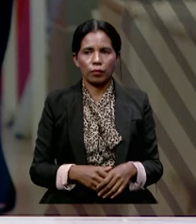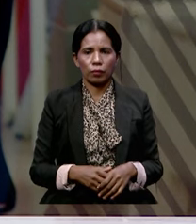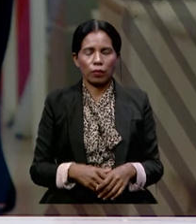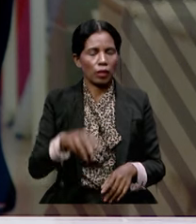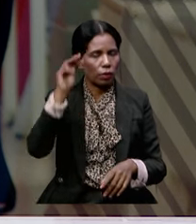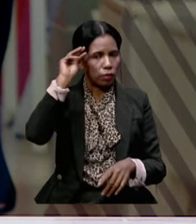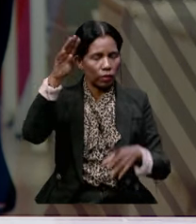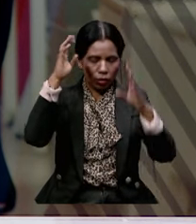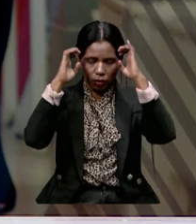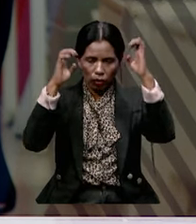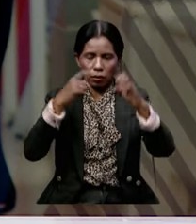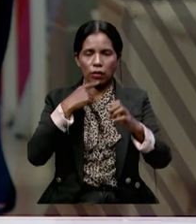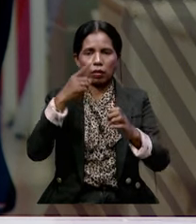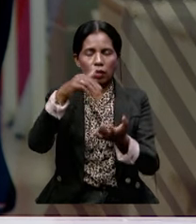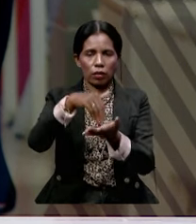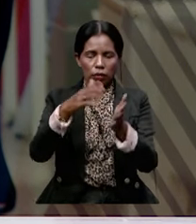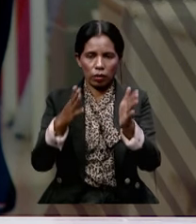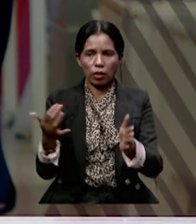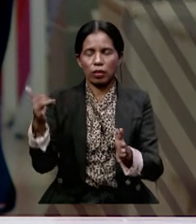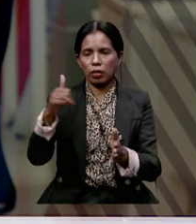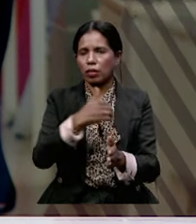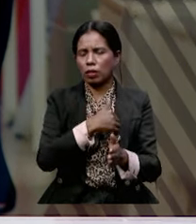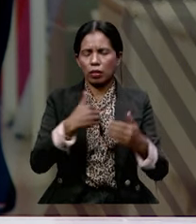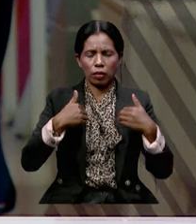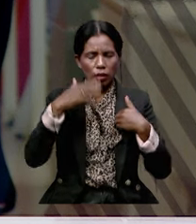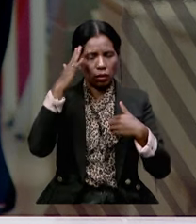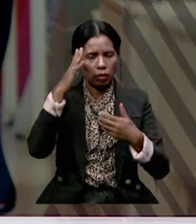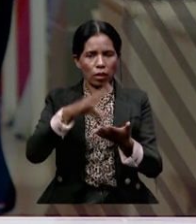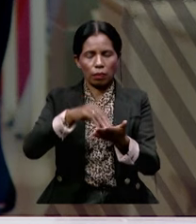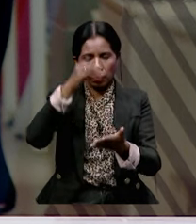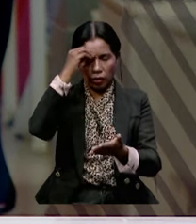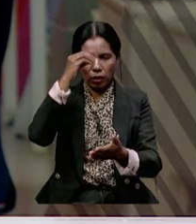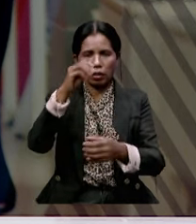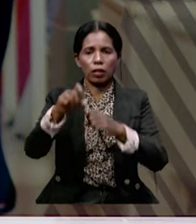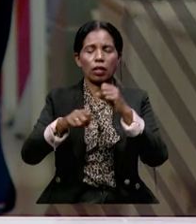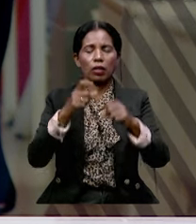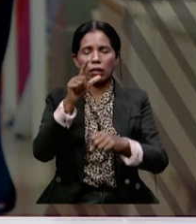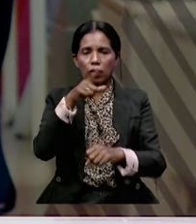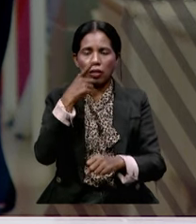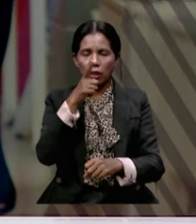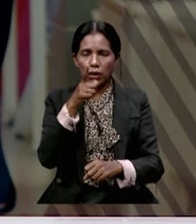Ministra de Educación considera estudiantes sin residencia conciencia o de aprender el portugués.